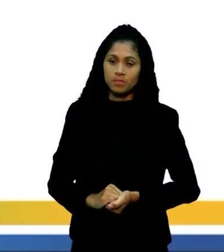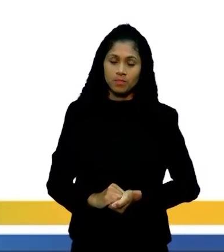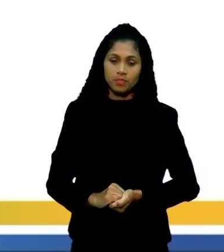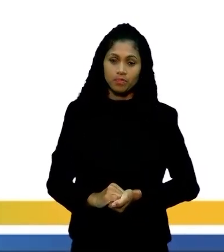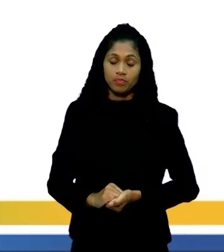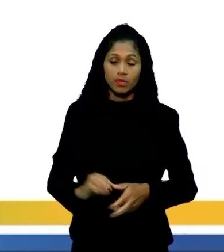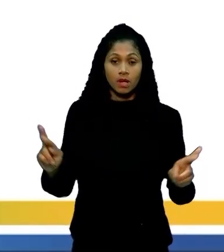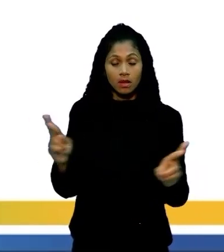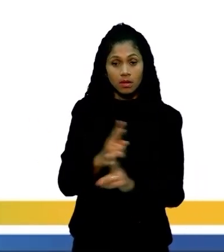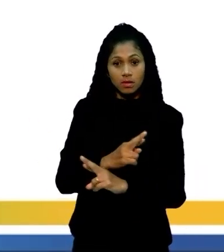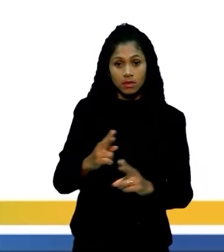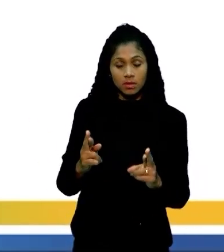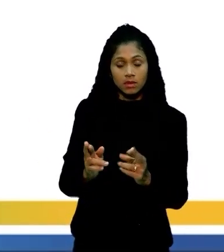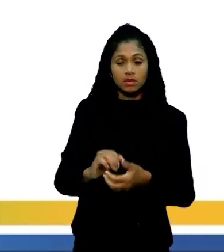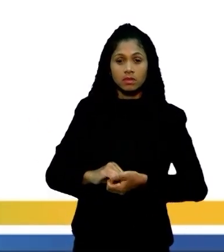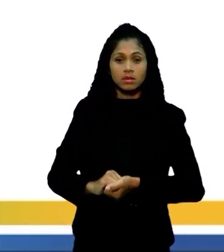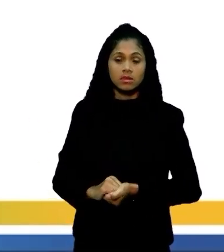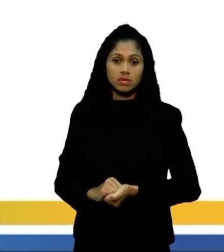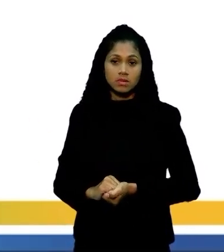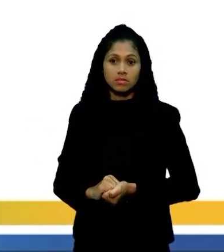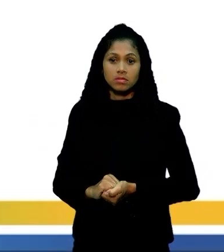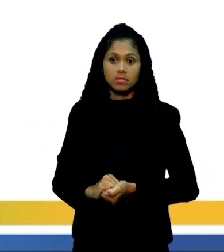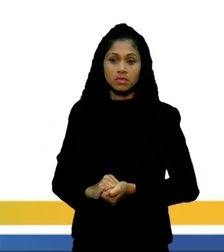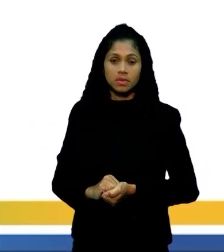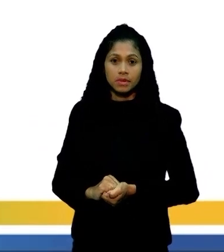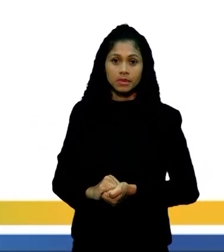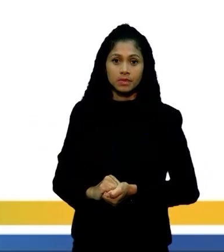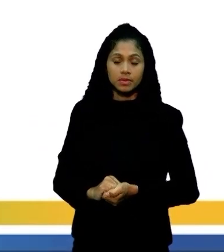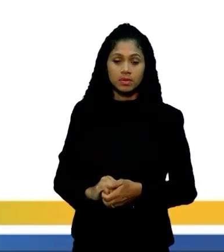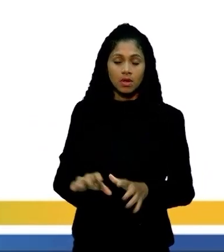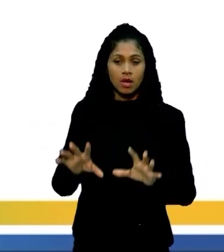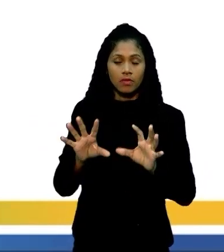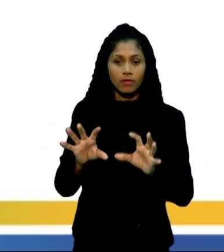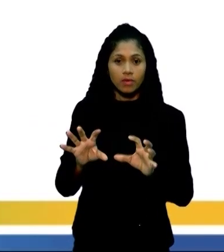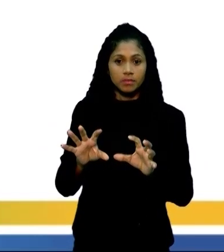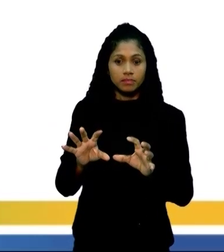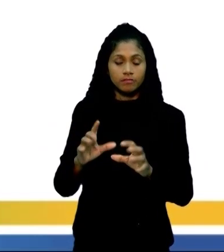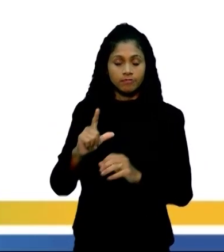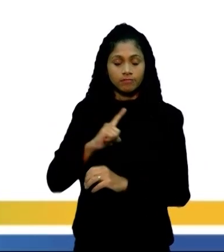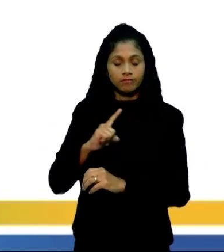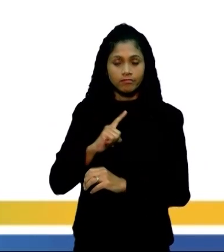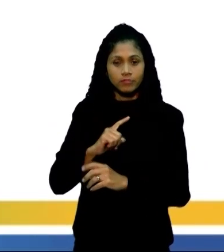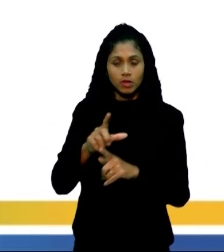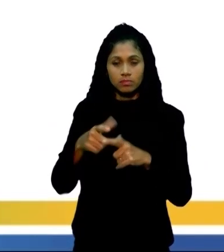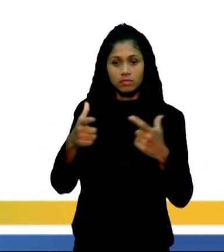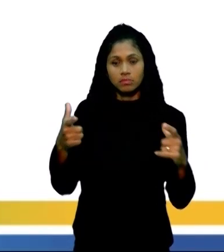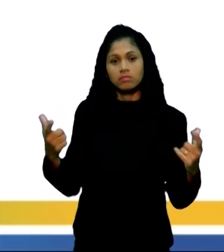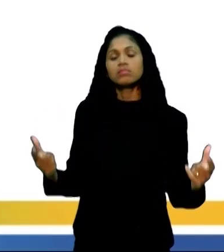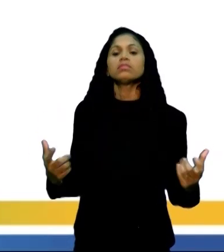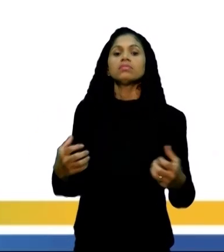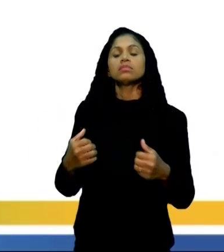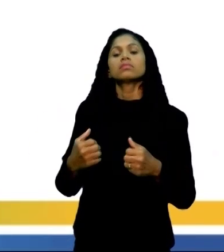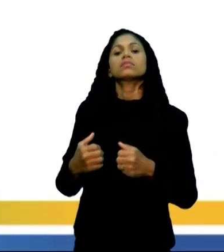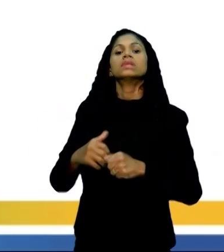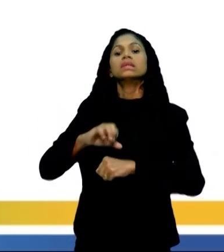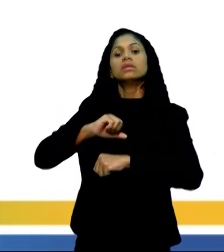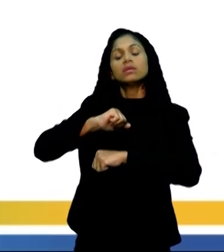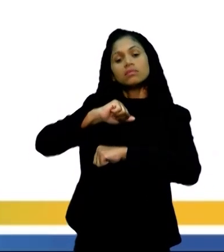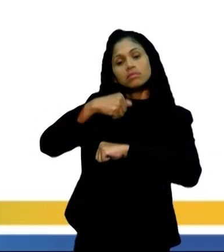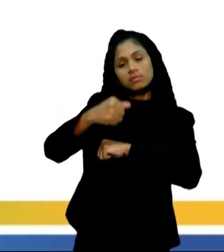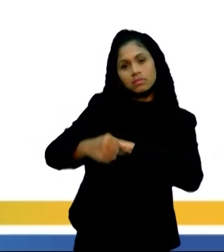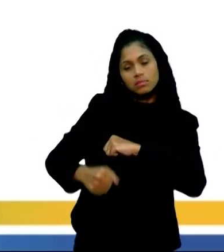Com relação aos estados físicos, nós temos a maioria dos átomos da tabela periódica pertencente ao grupo